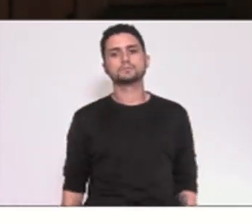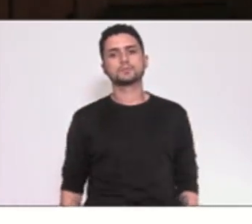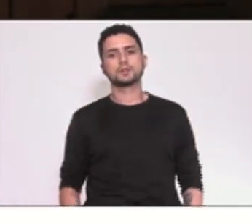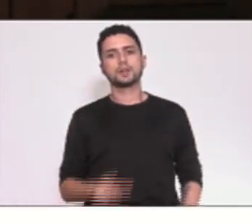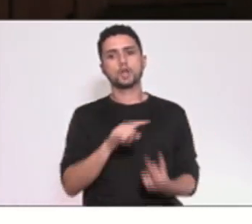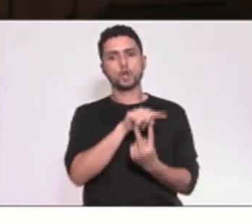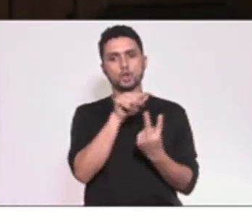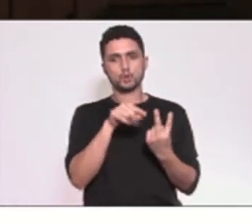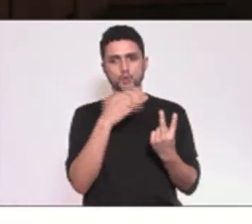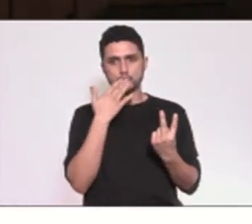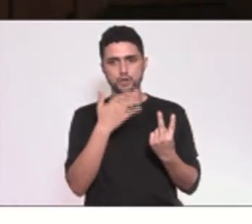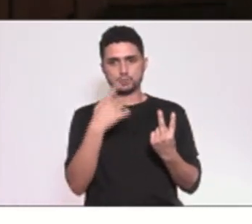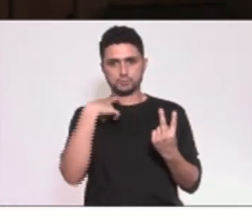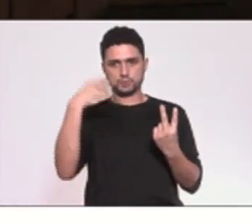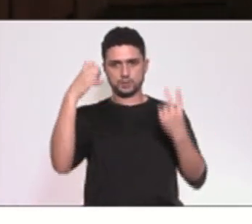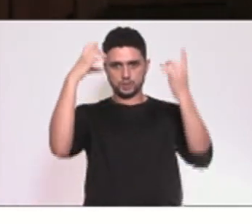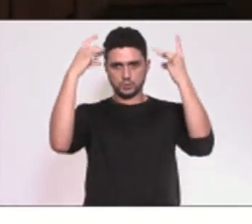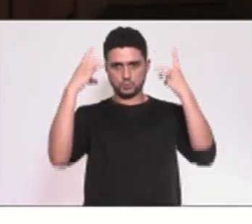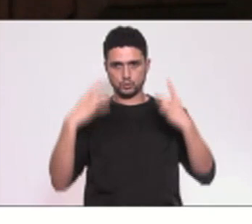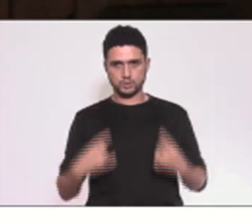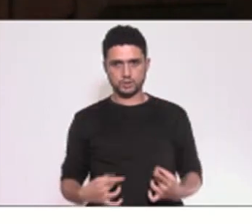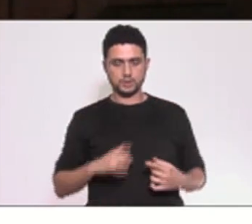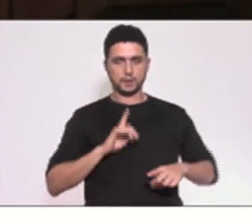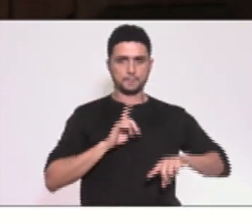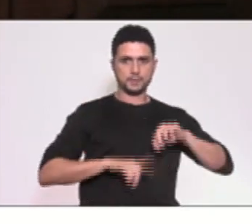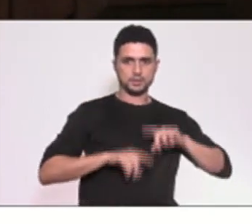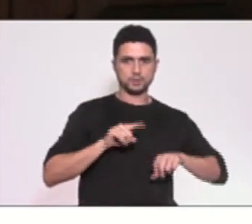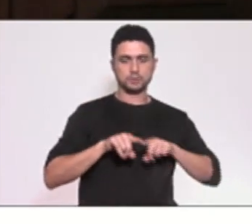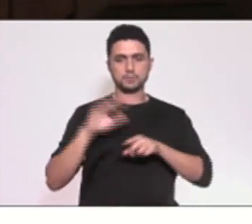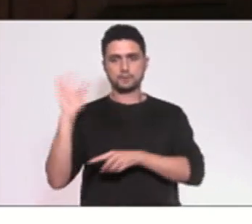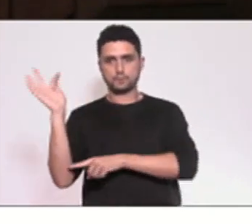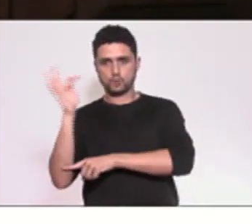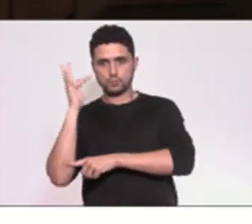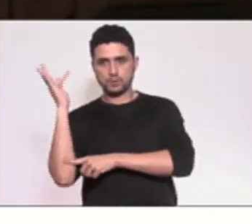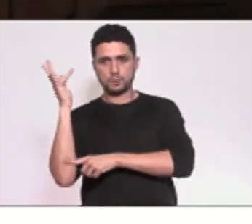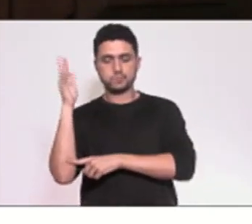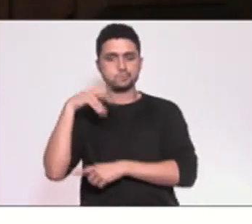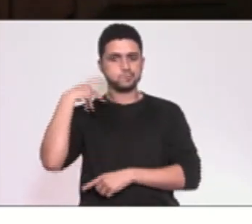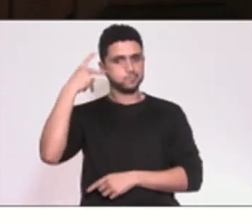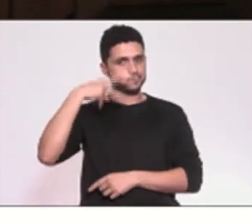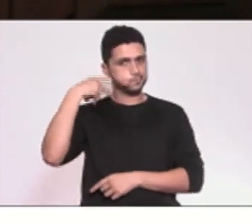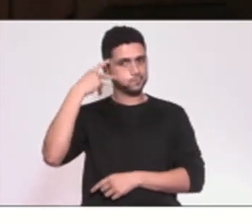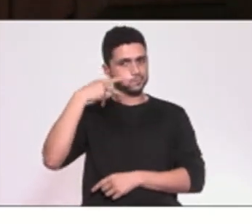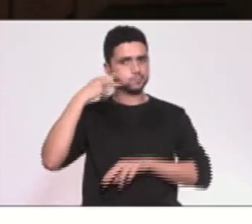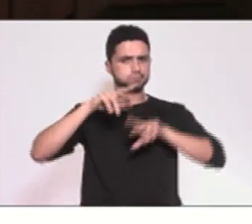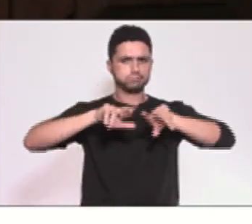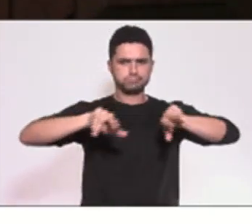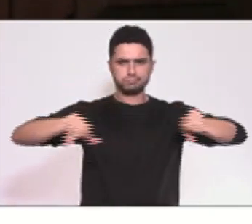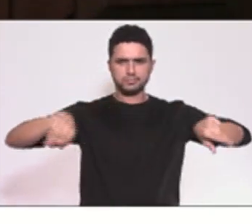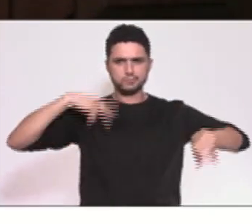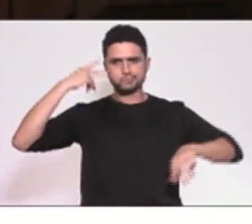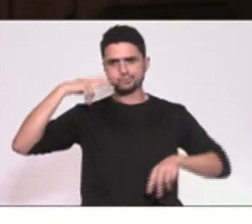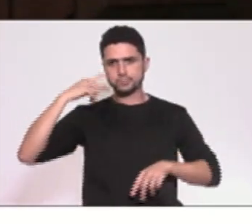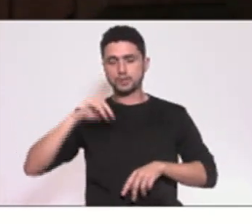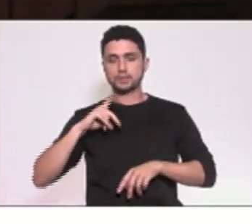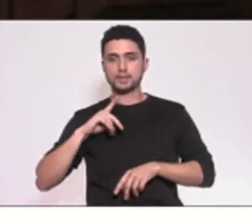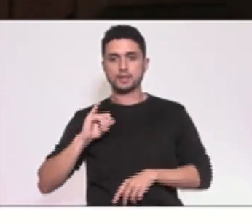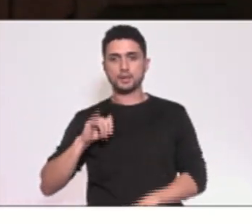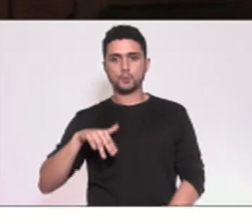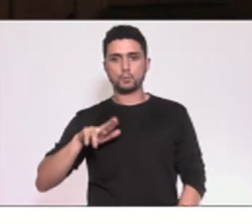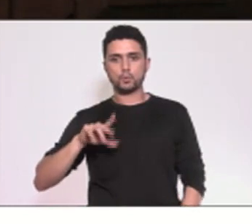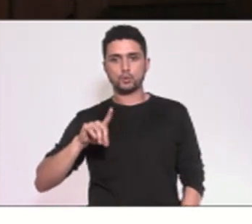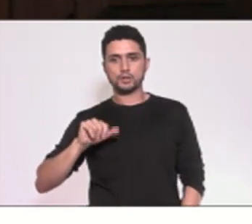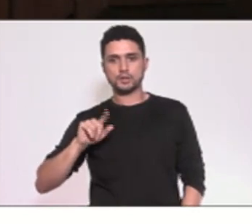tipos de imunidade: imunidade material e imunidade formal. O vereador, os vereadores, ele tem imunidade